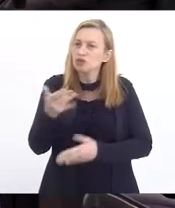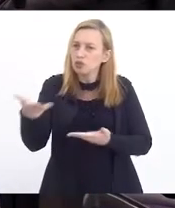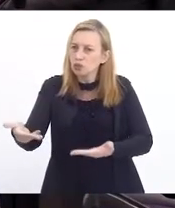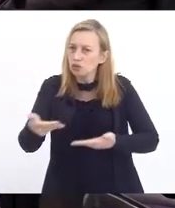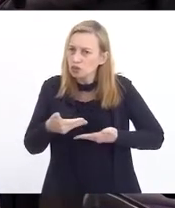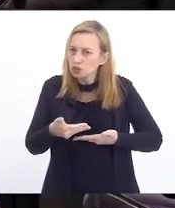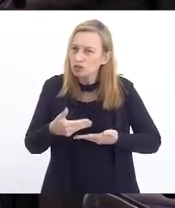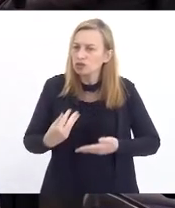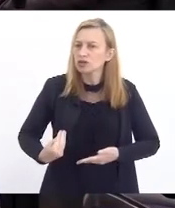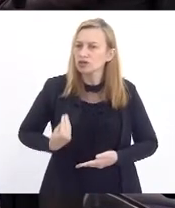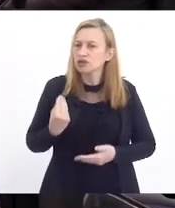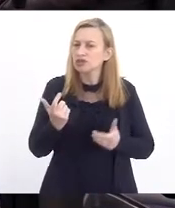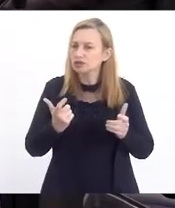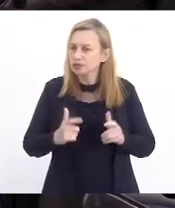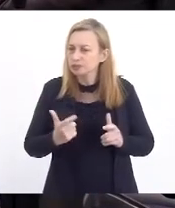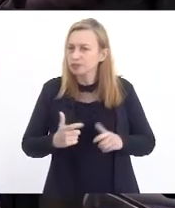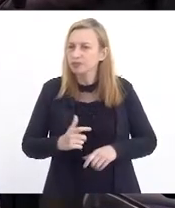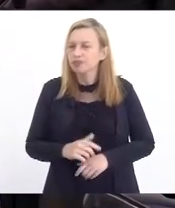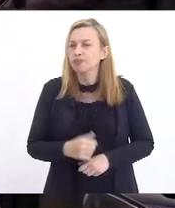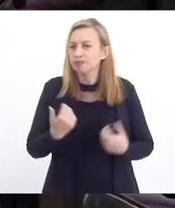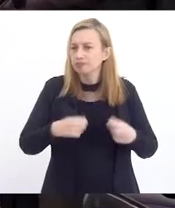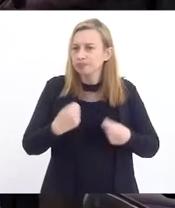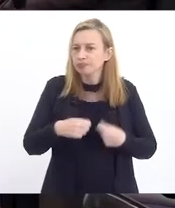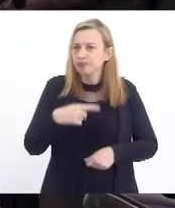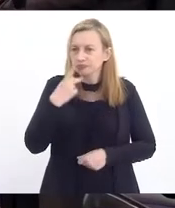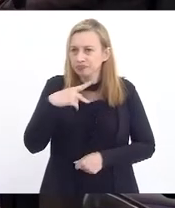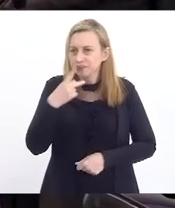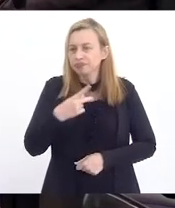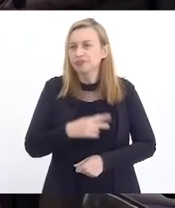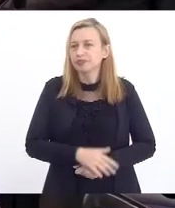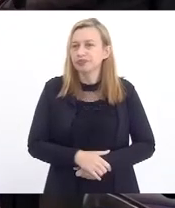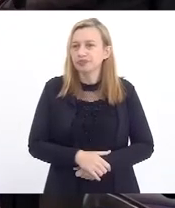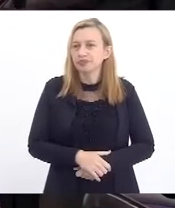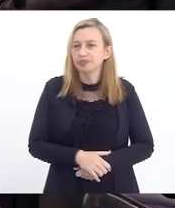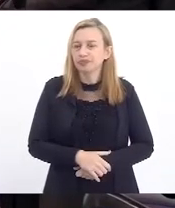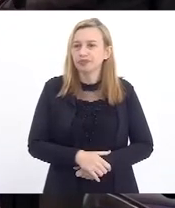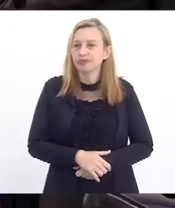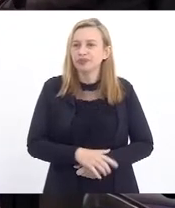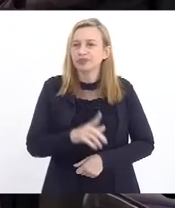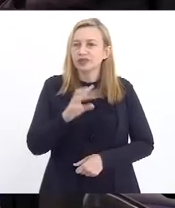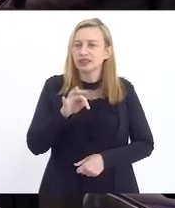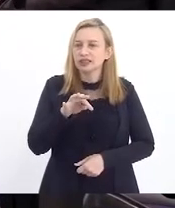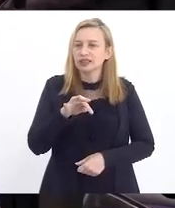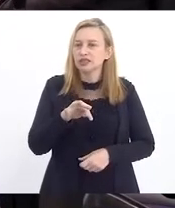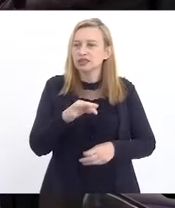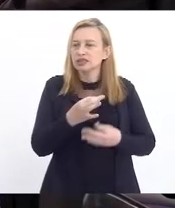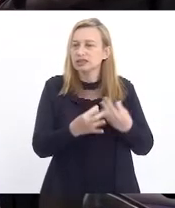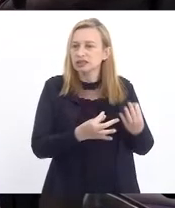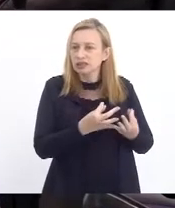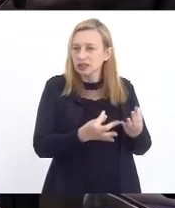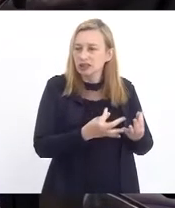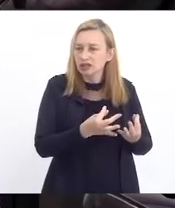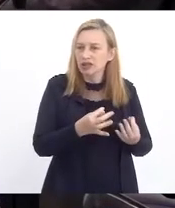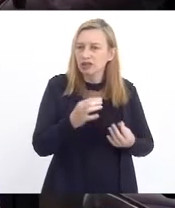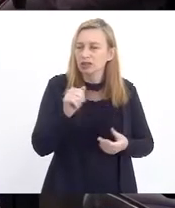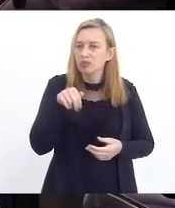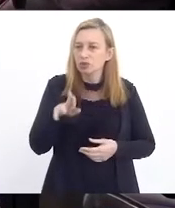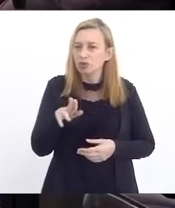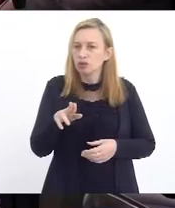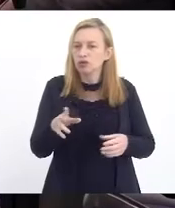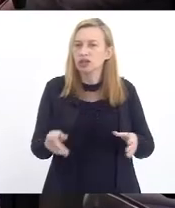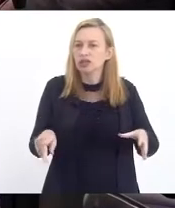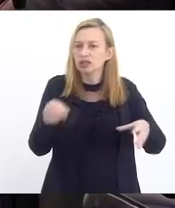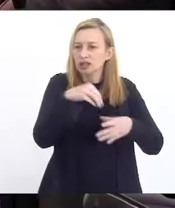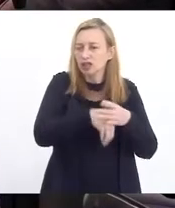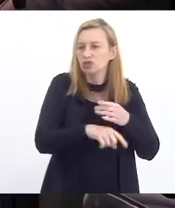convidado e se faz presente e precisa falar, já que a estação do Guandu está ali no município de Nova Iguaçu. Por